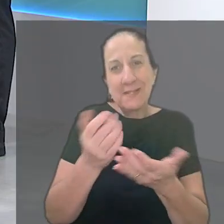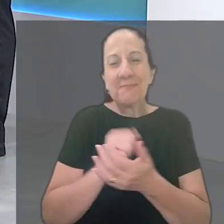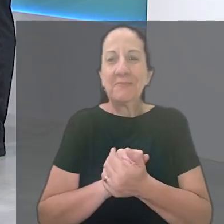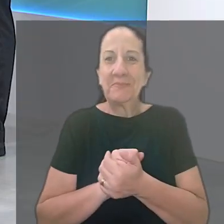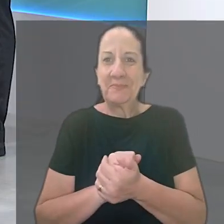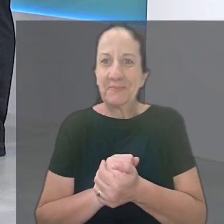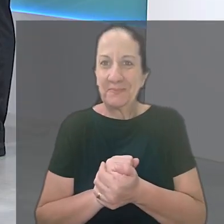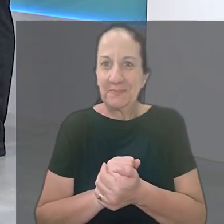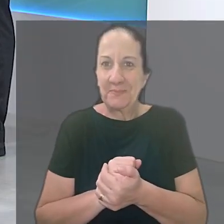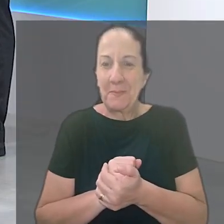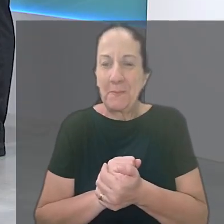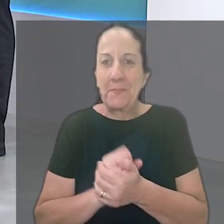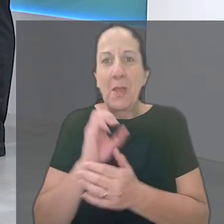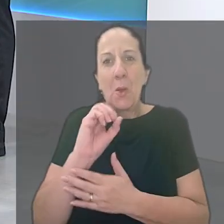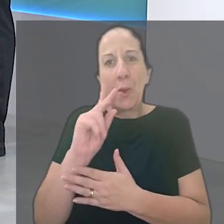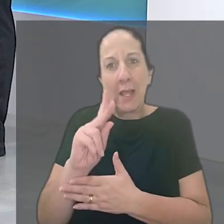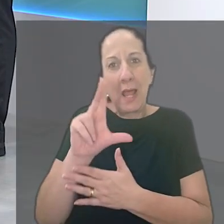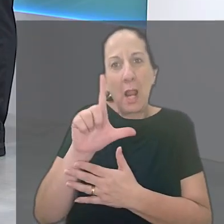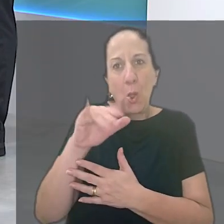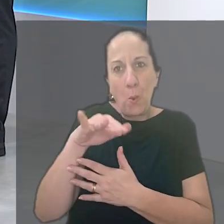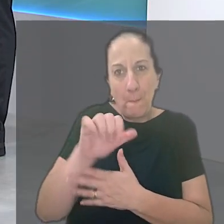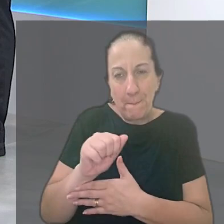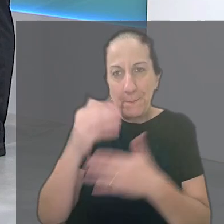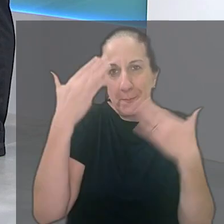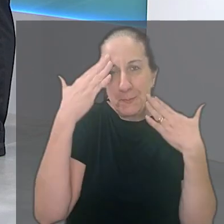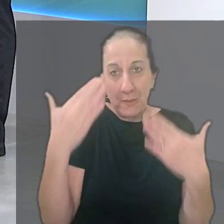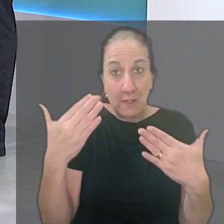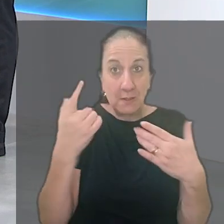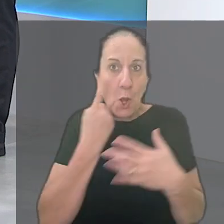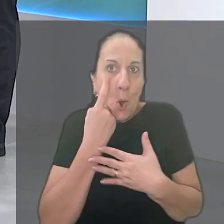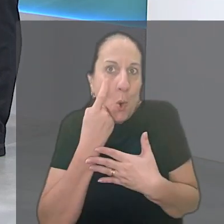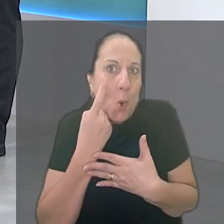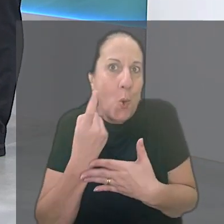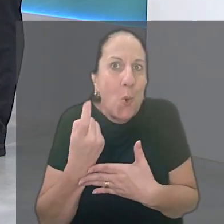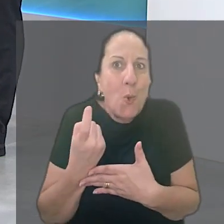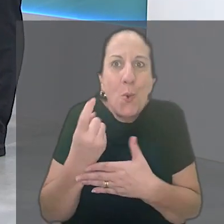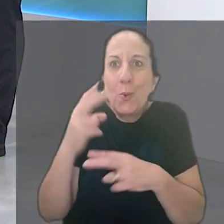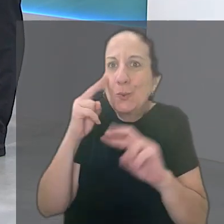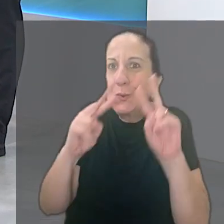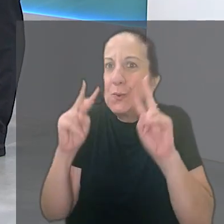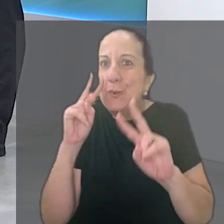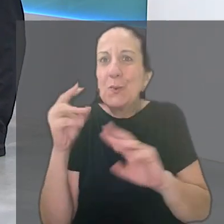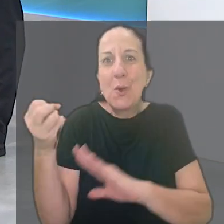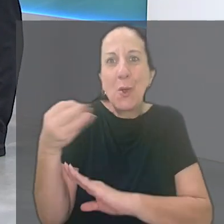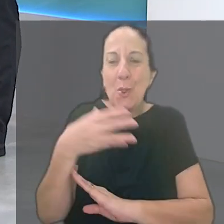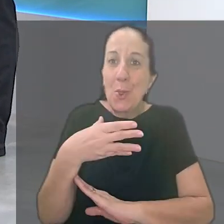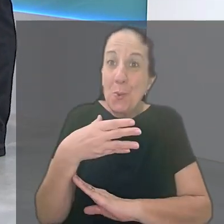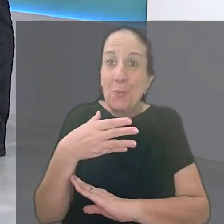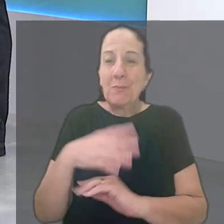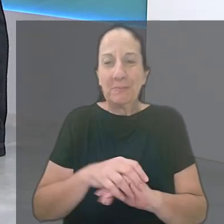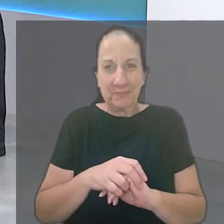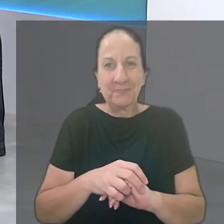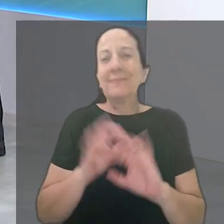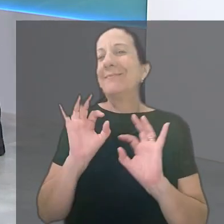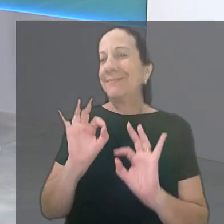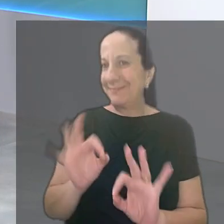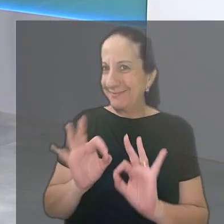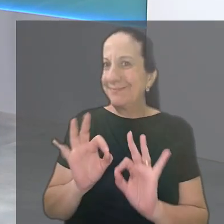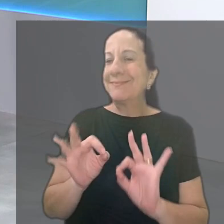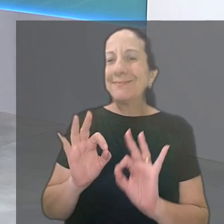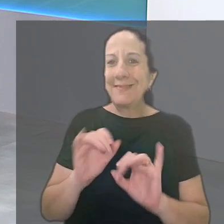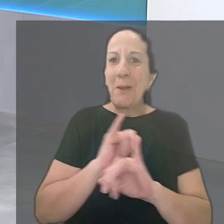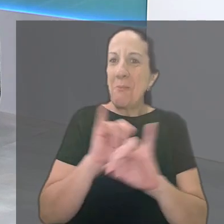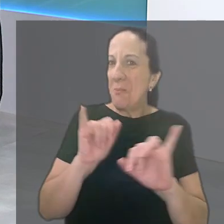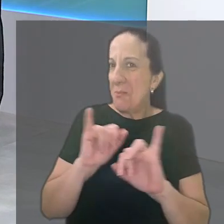com vocês, Anderson e Luana. Ok, Luma, muito obrigado. E aí, Luana, ficou curiosa para assistir aos novos episódios do Jornada?